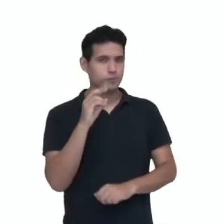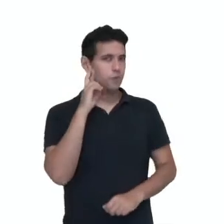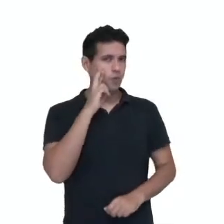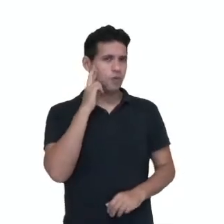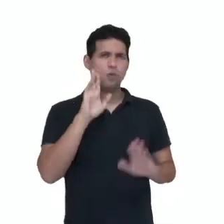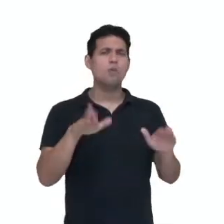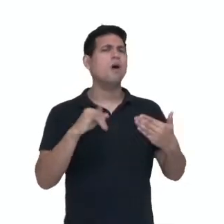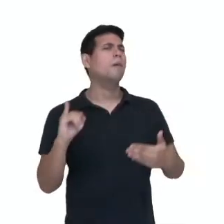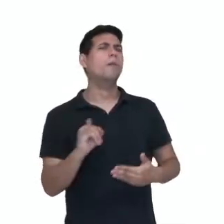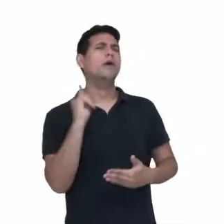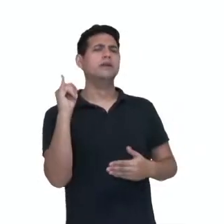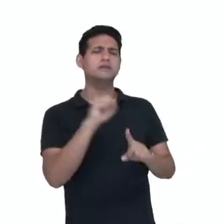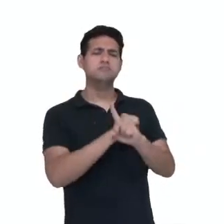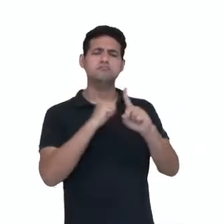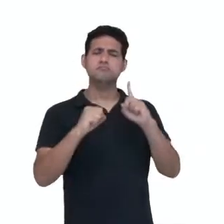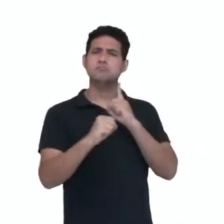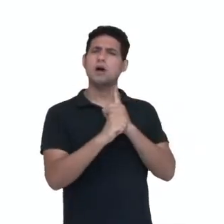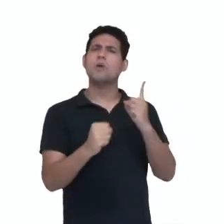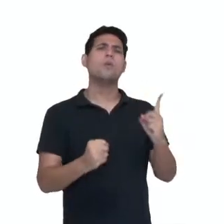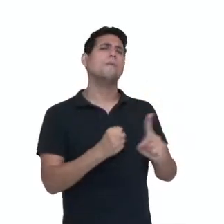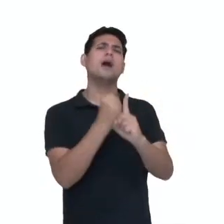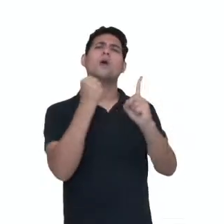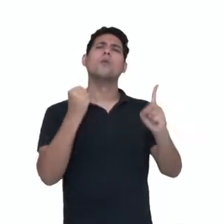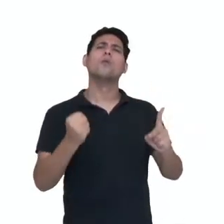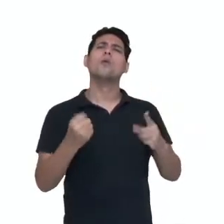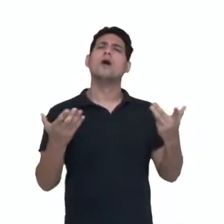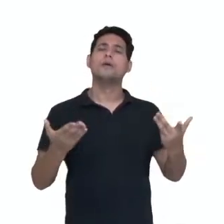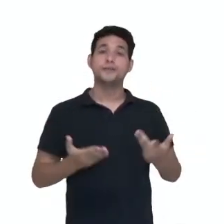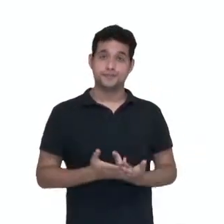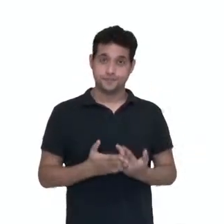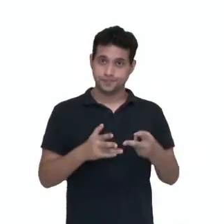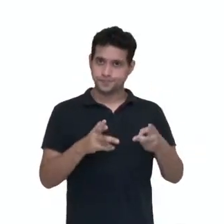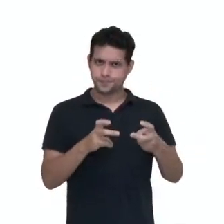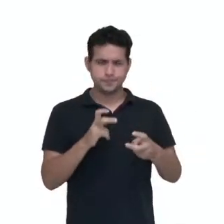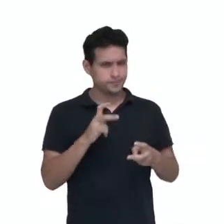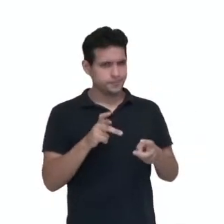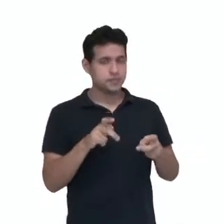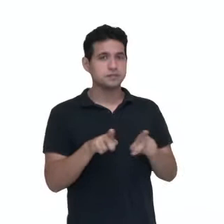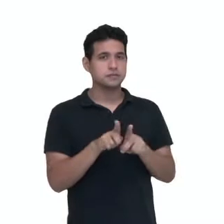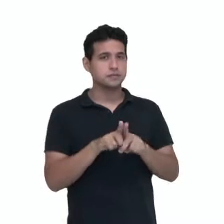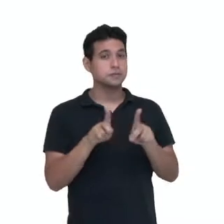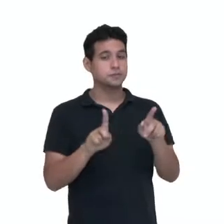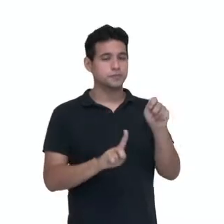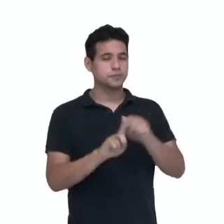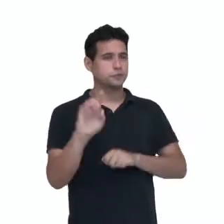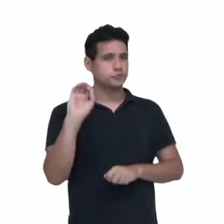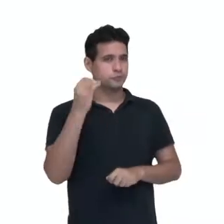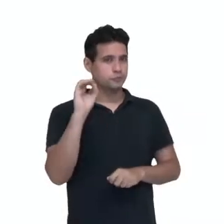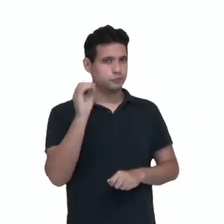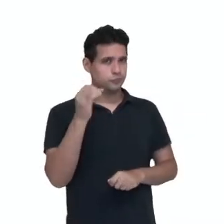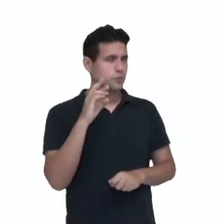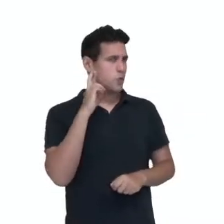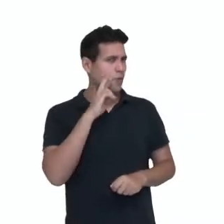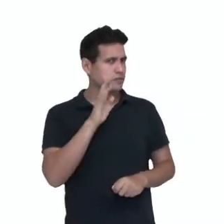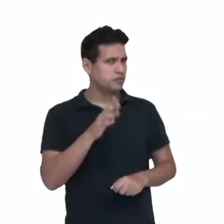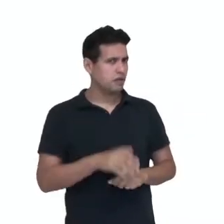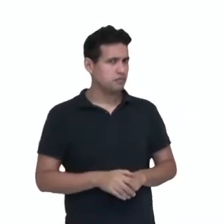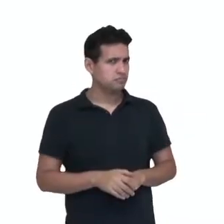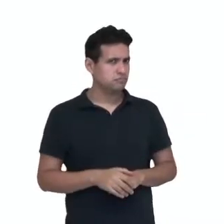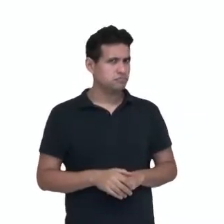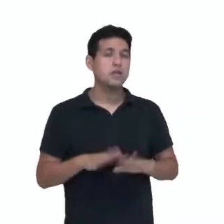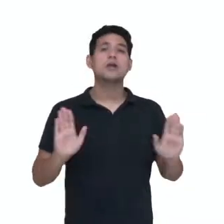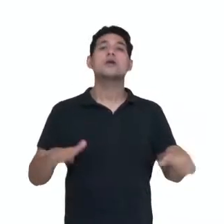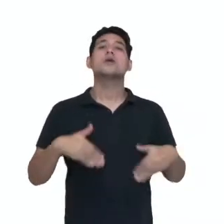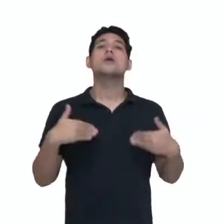a la sociedad? E aí, observem a imagem. Já ouviram falar sobre o mês Outubro Rosa? E qual